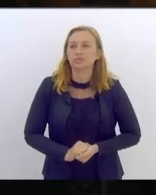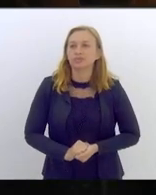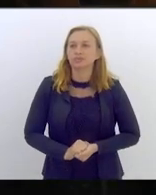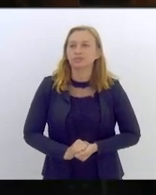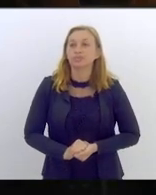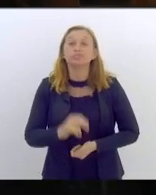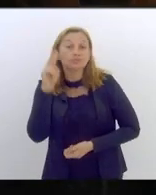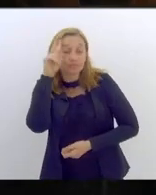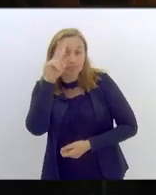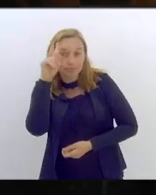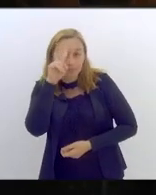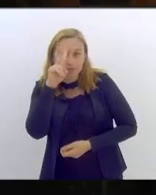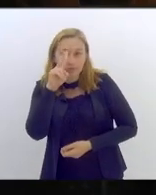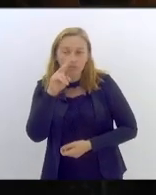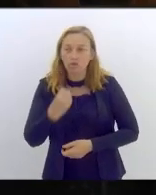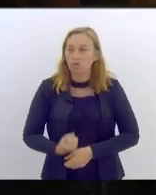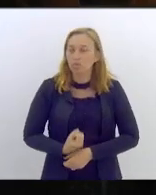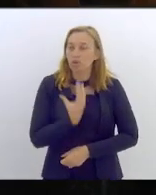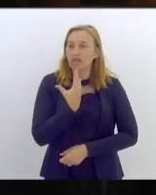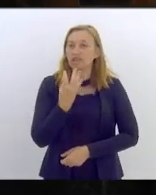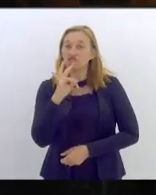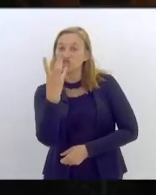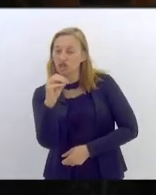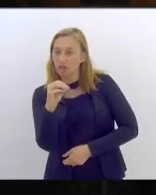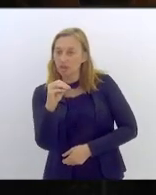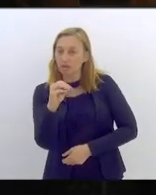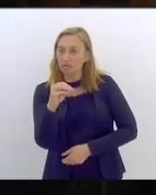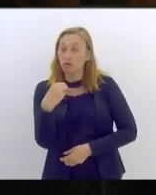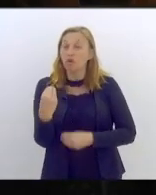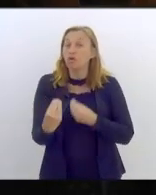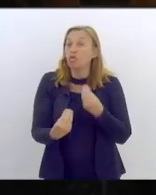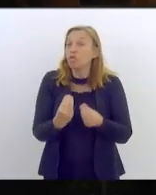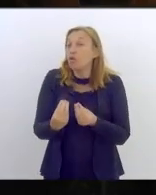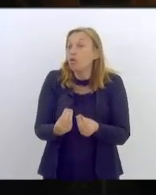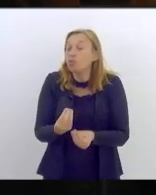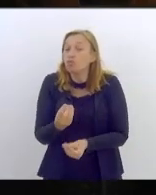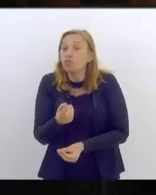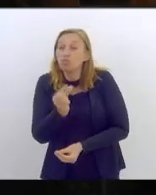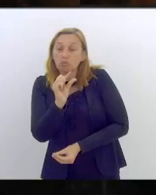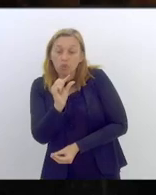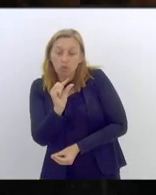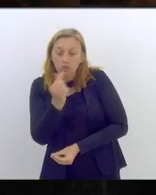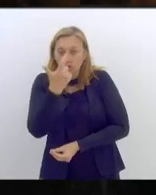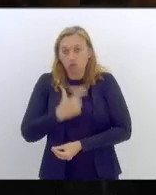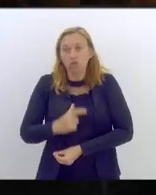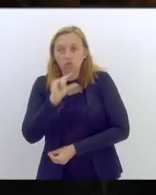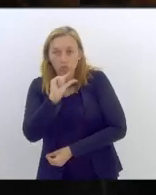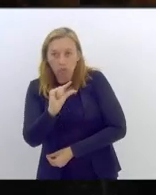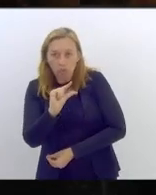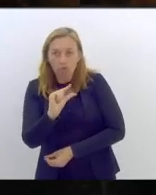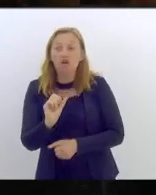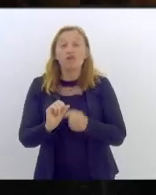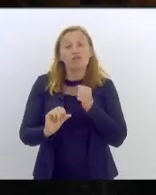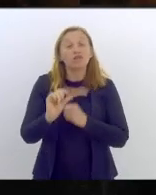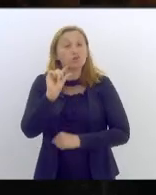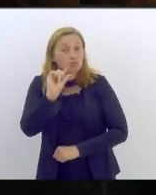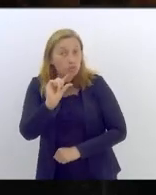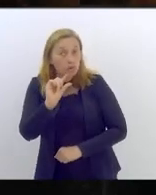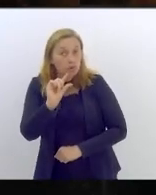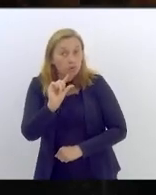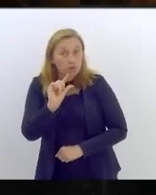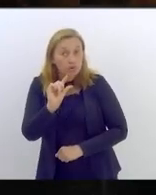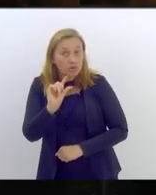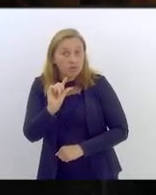lembrando o poeta Tiago de Melo como sem pouco e sou pouco faço pouco que